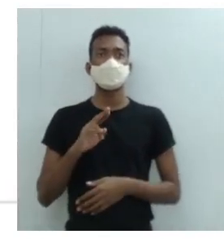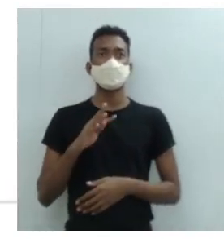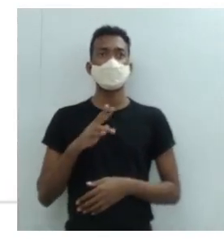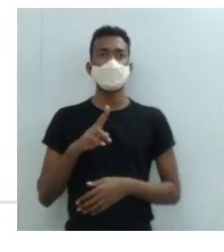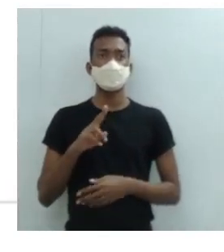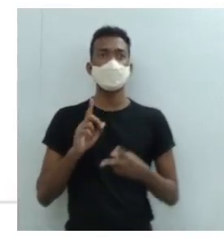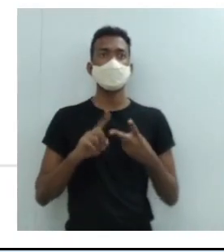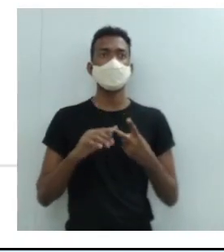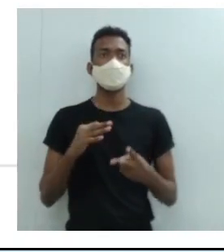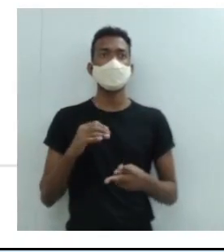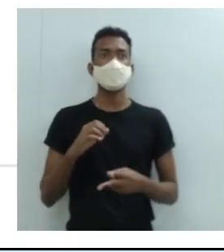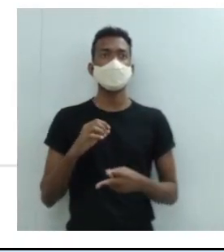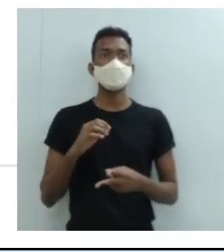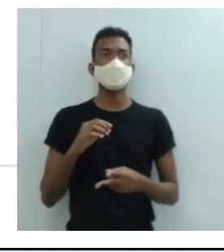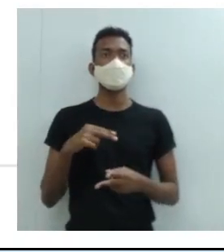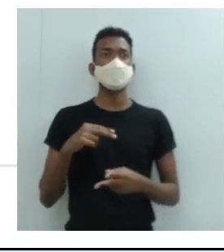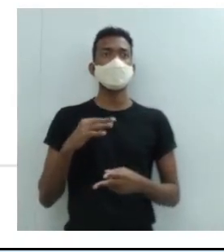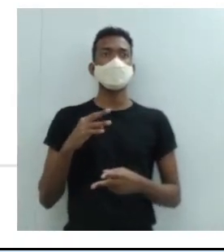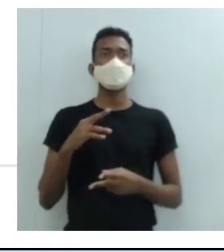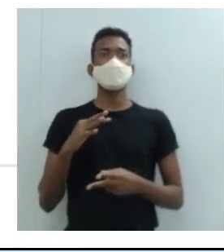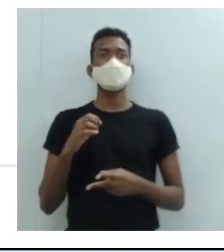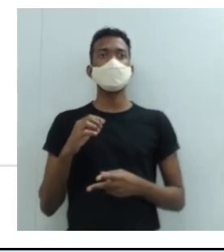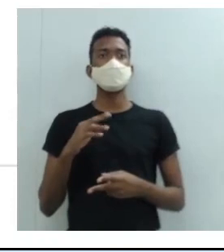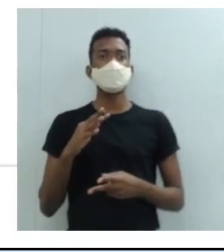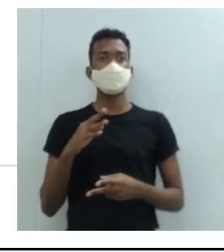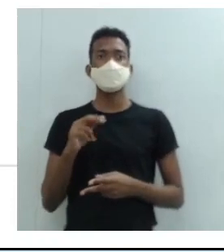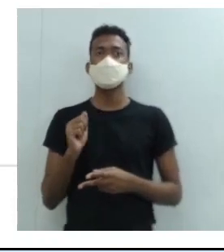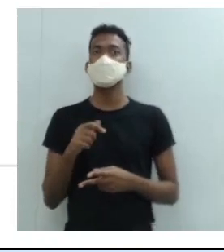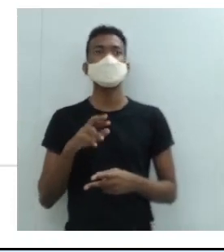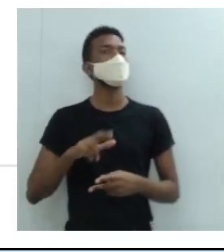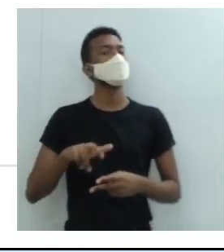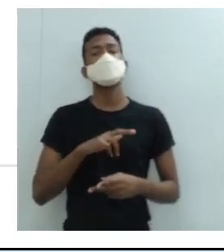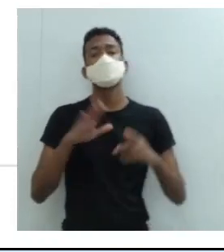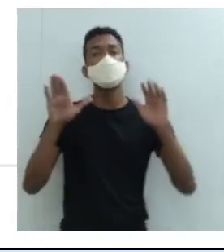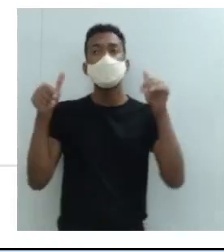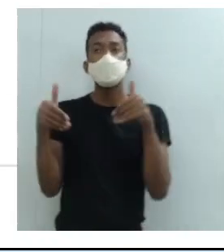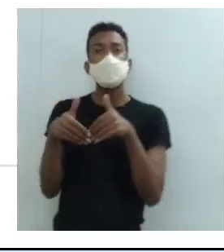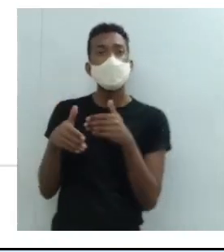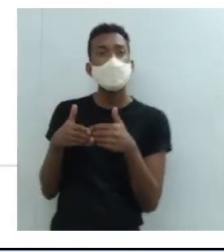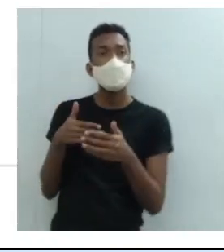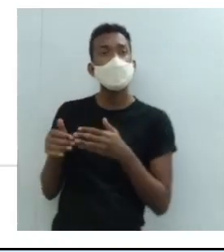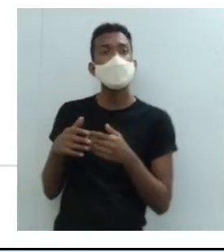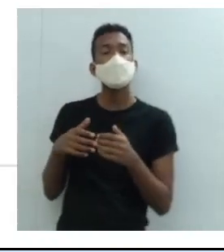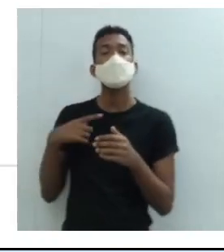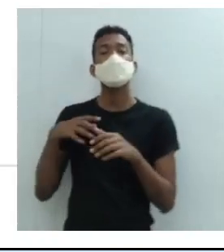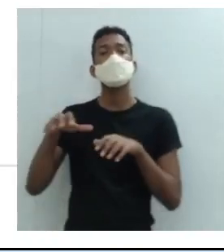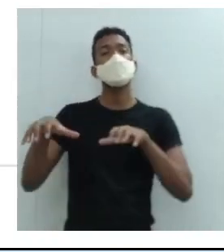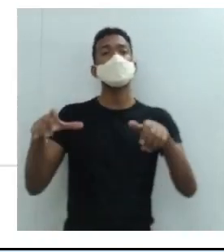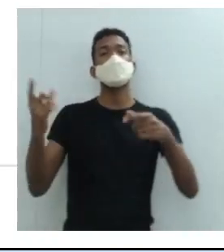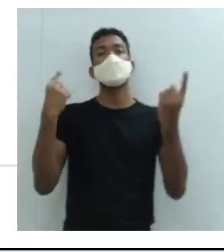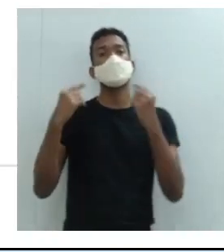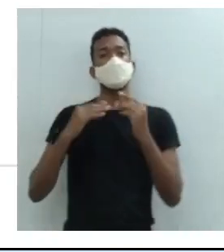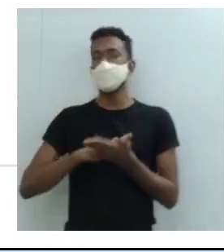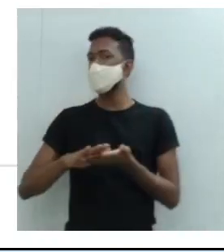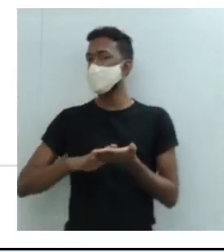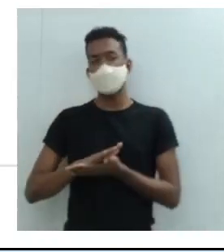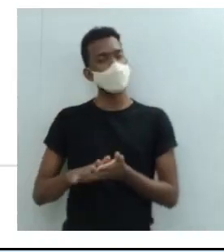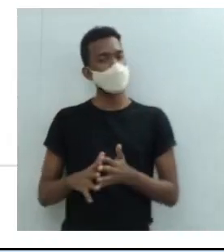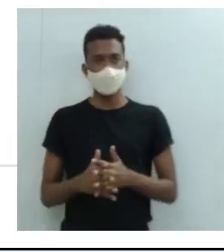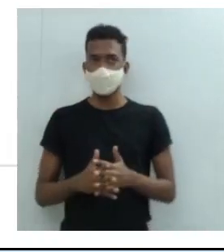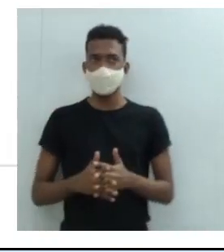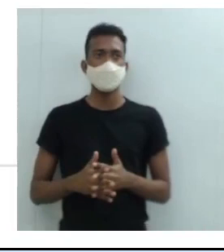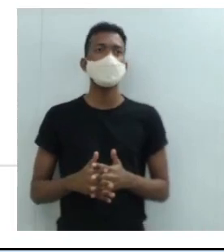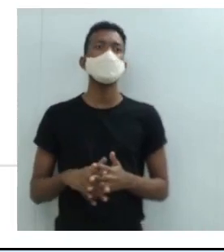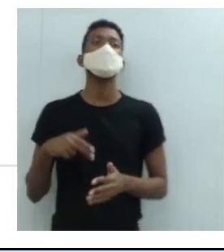virtude e a fortuna. E não se subordinar o quê? a nenhuma instituição.